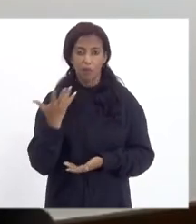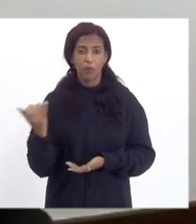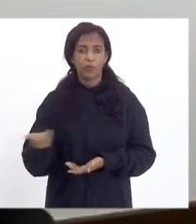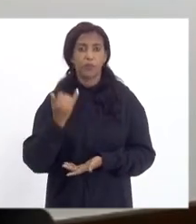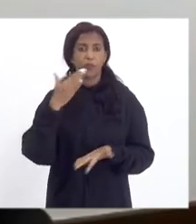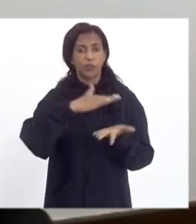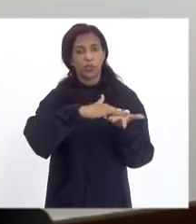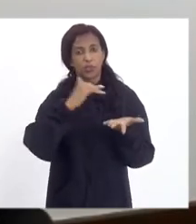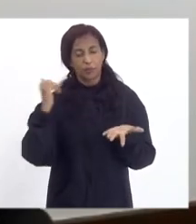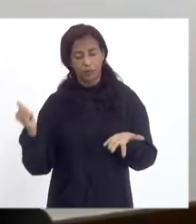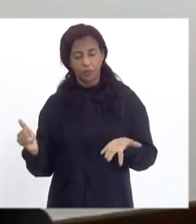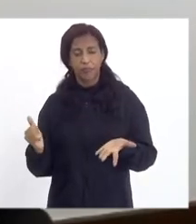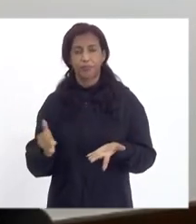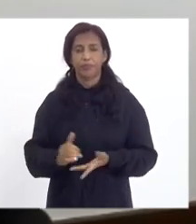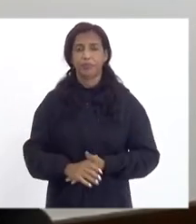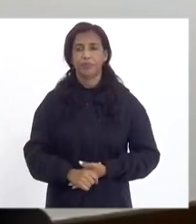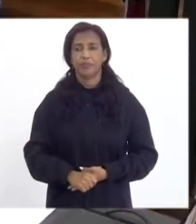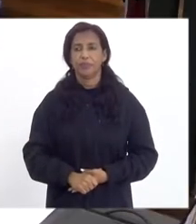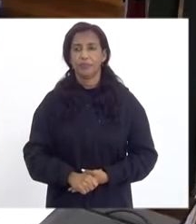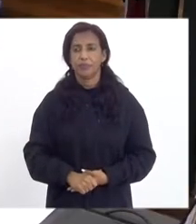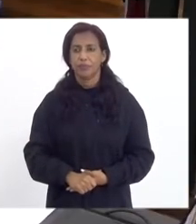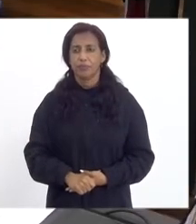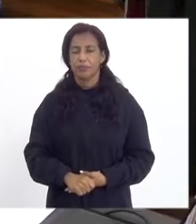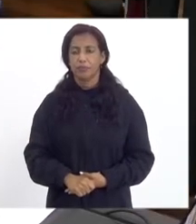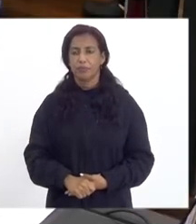o melhor encaminhamento.